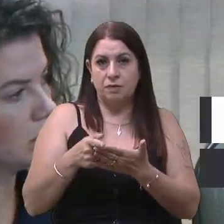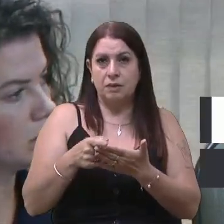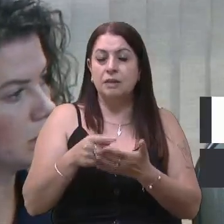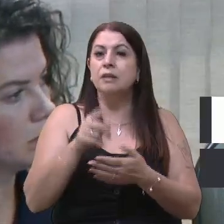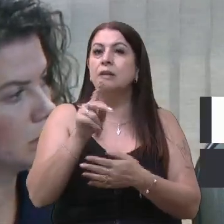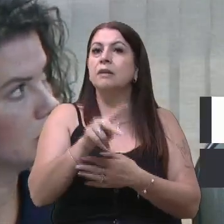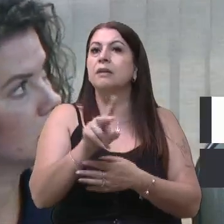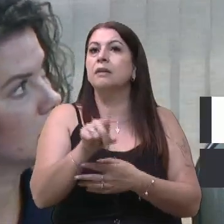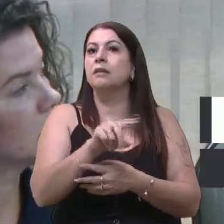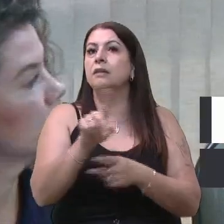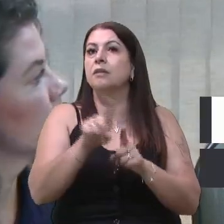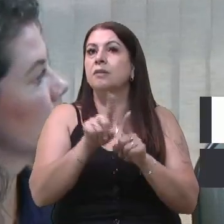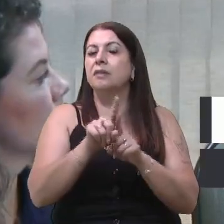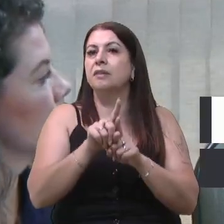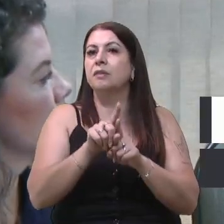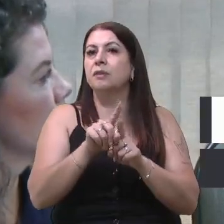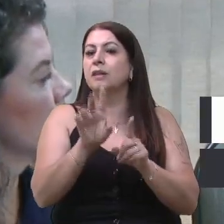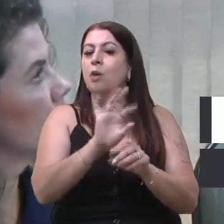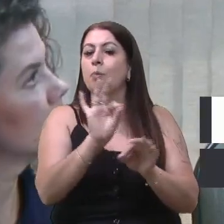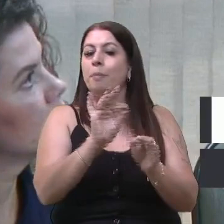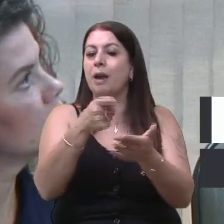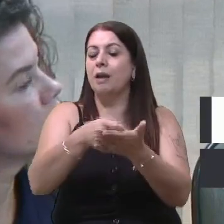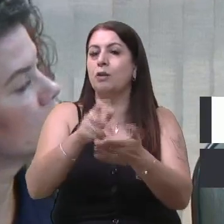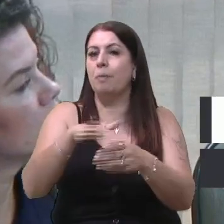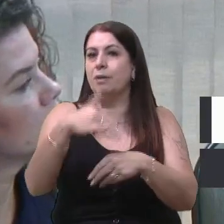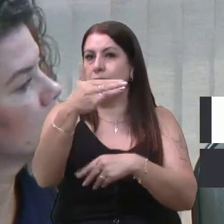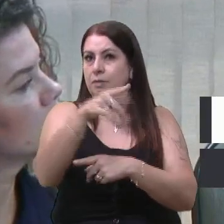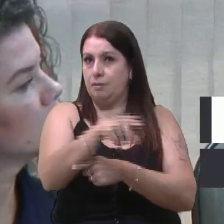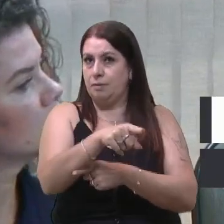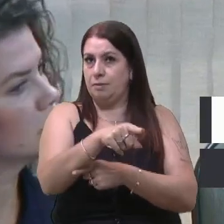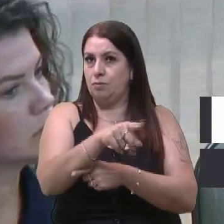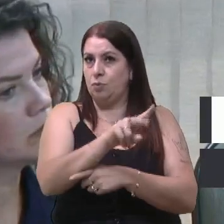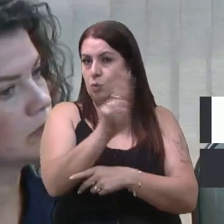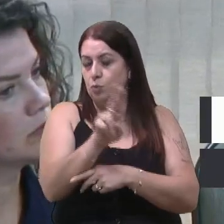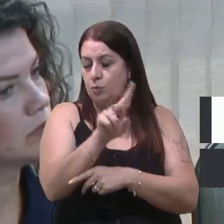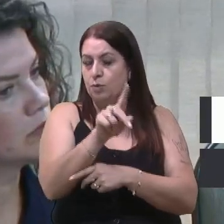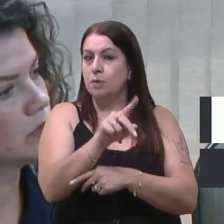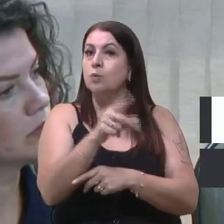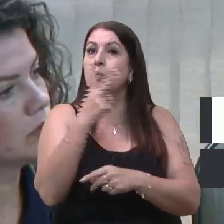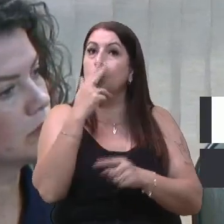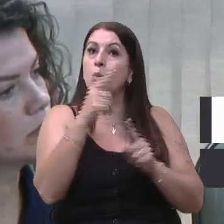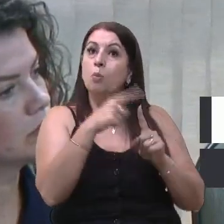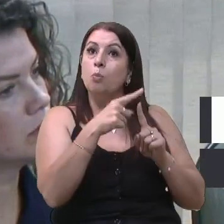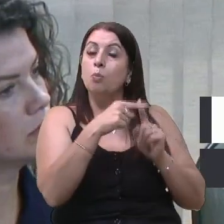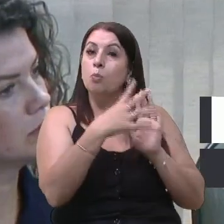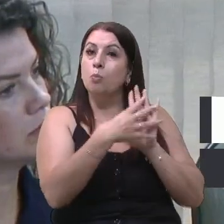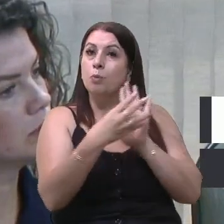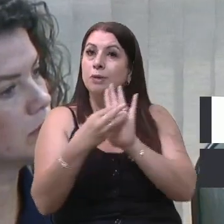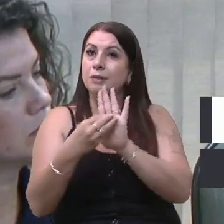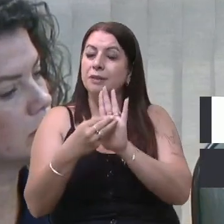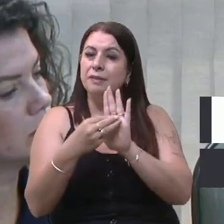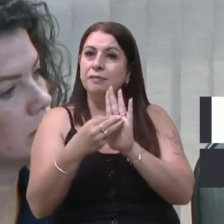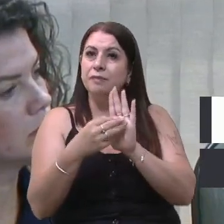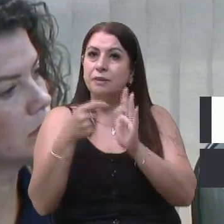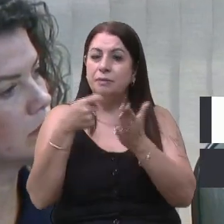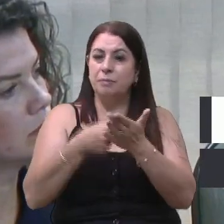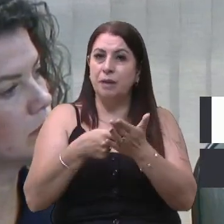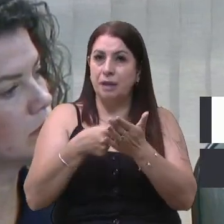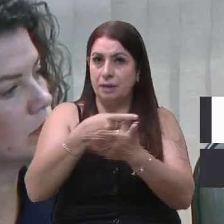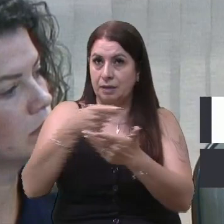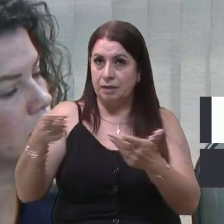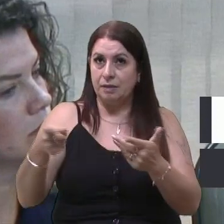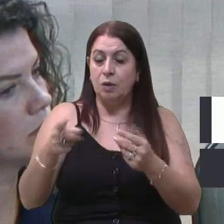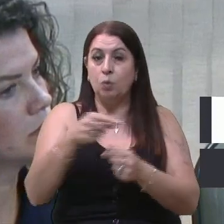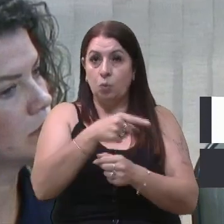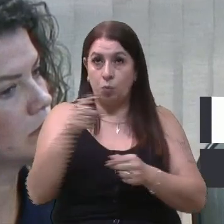do transporte coletivo público e urbano, visto que o atual modelo, o valor tarifário recai inteiramente sobre os passageiros pagantes, os